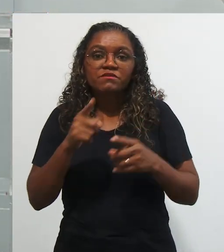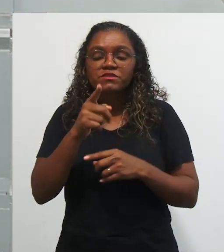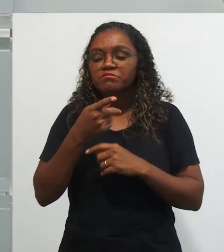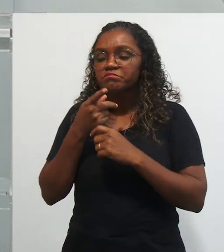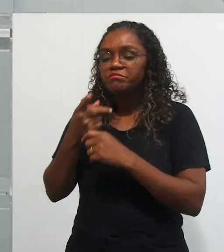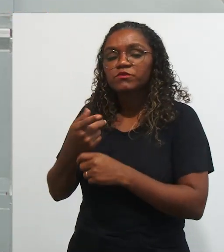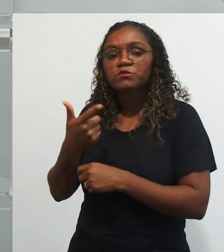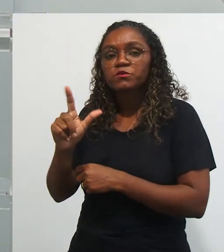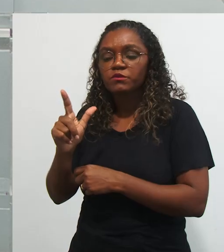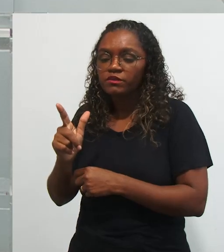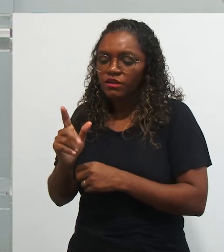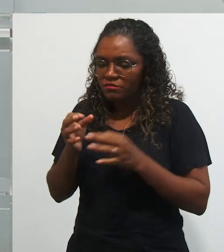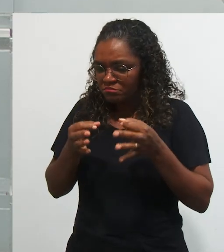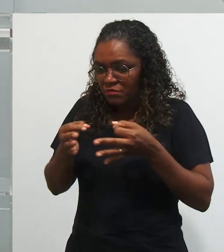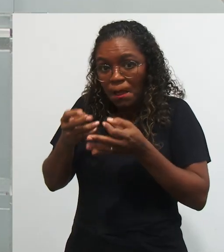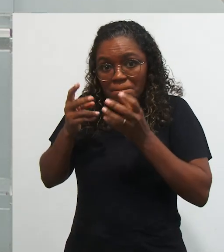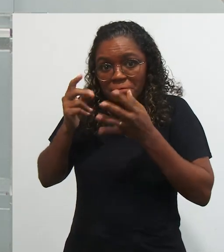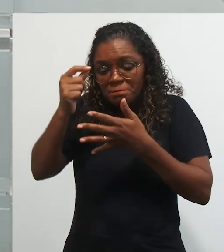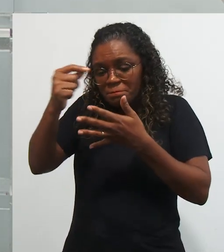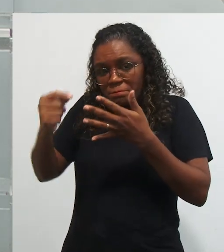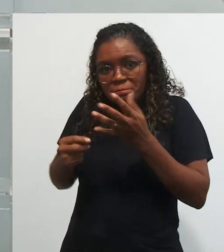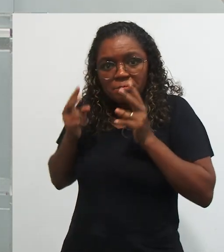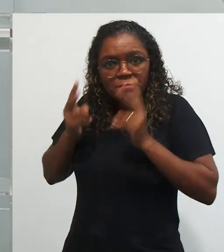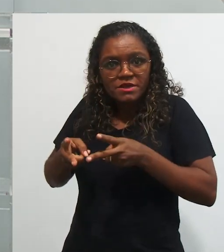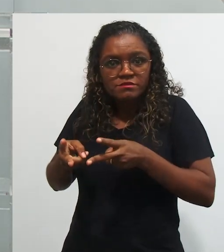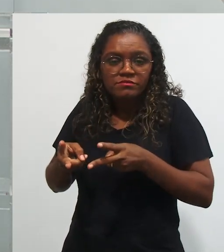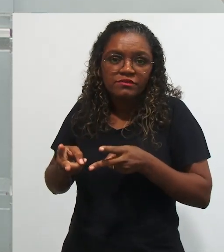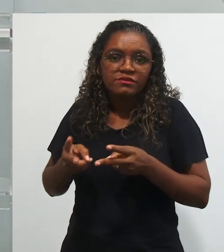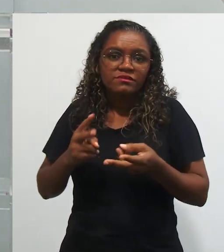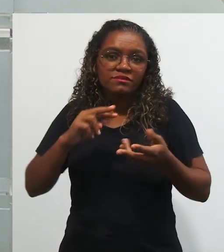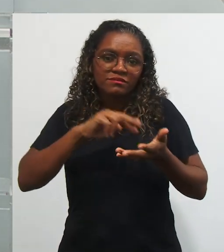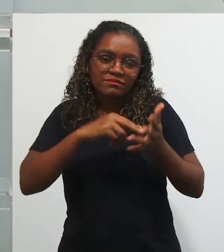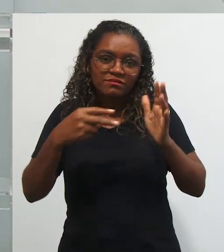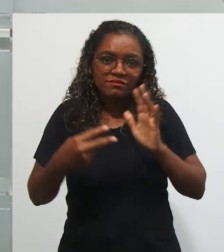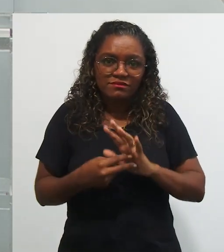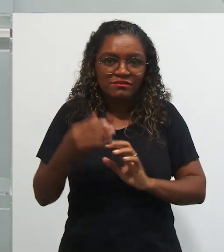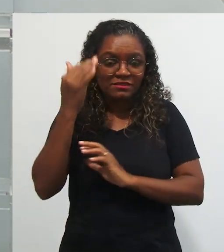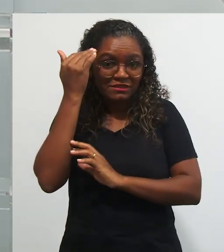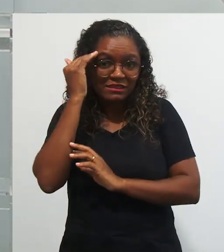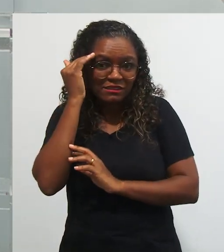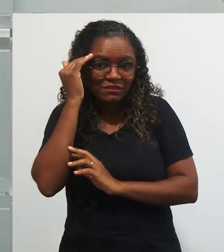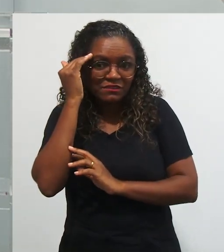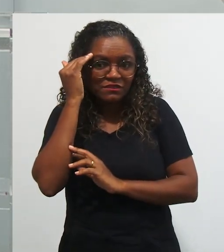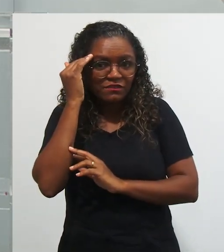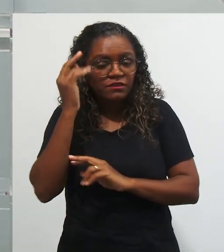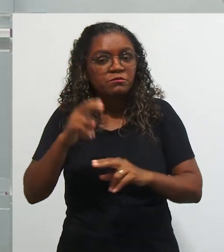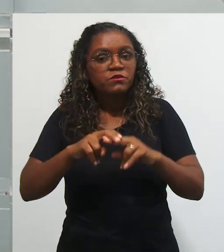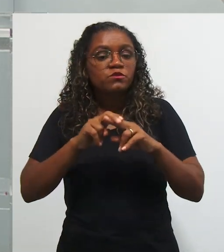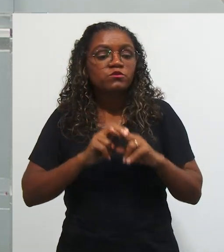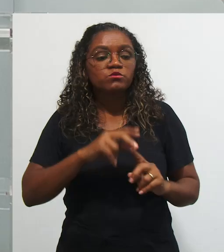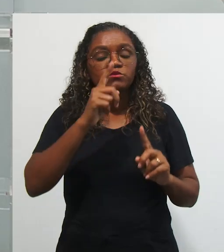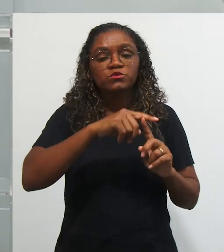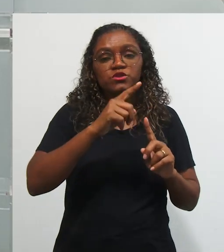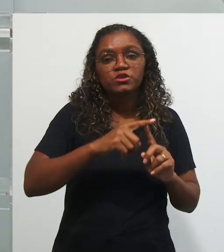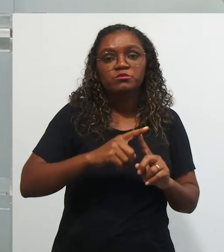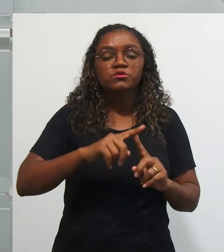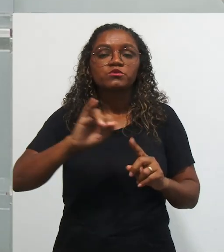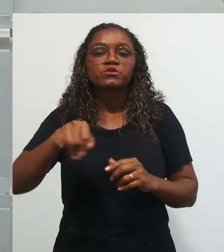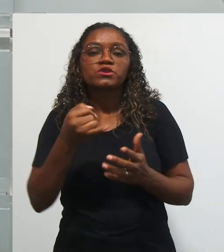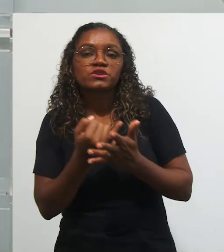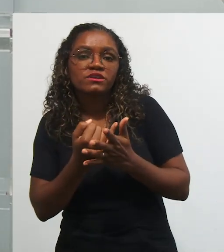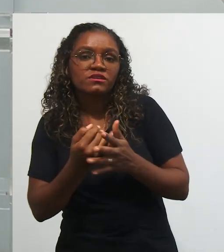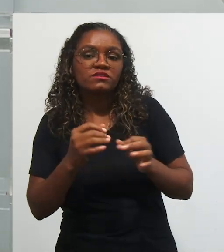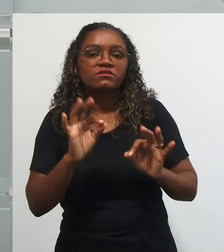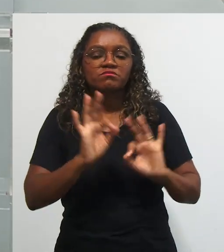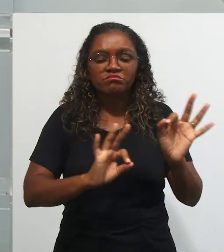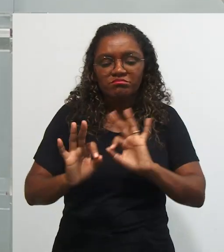procurar um teclado, essas especificações. Então, o modo como fazer, o modo de fazer, é o que garante a